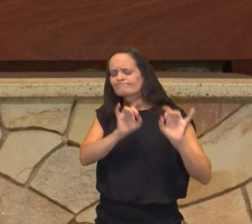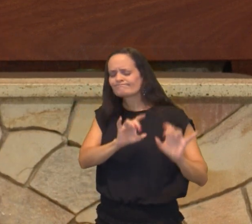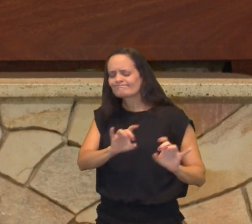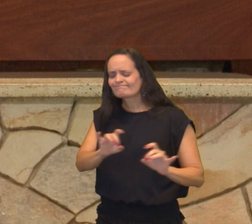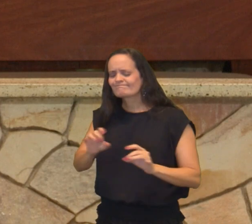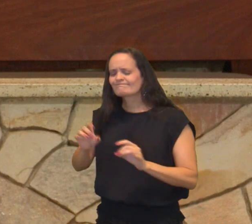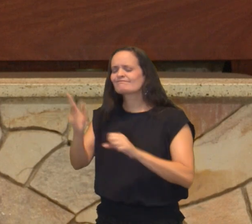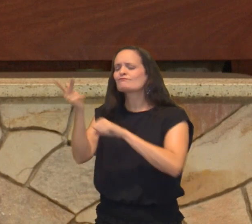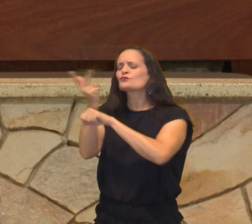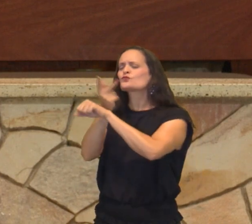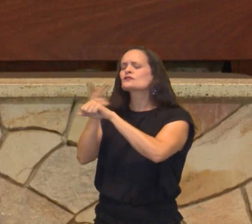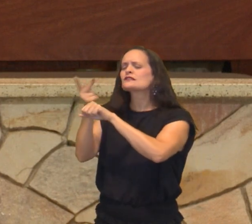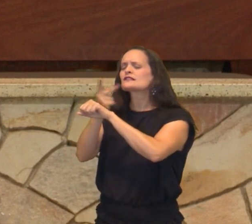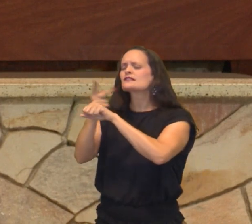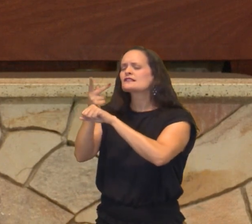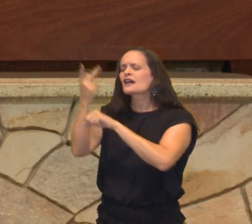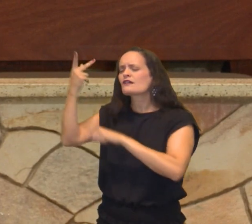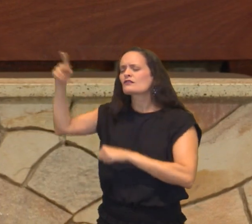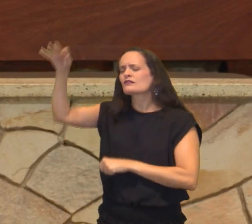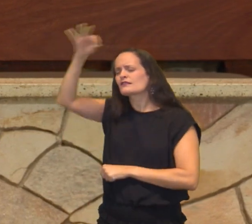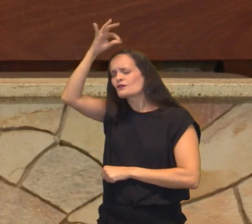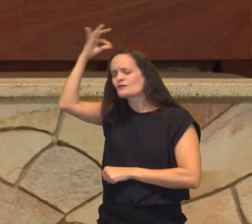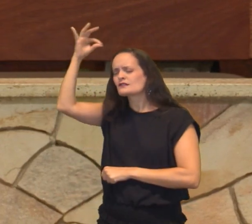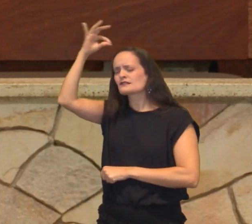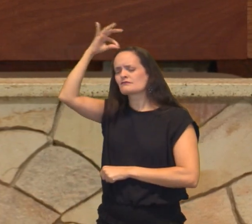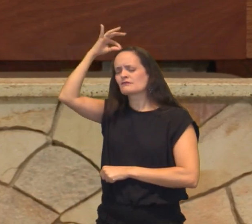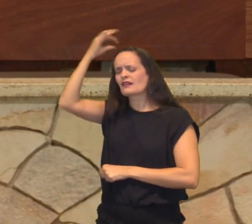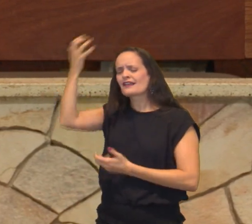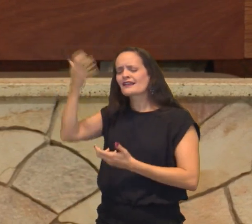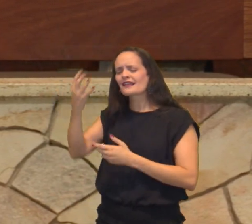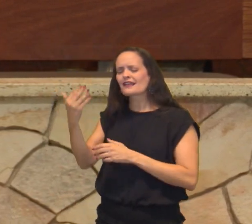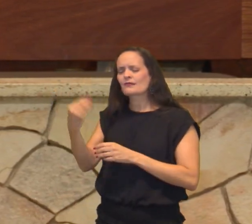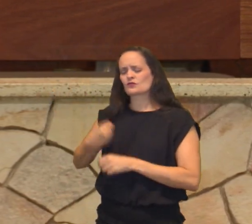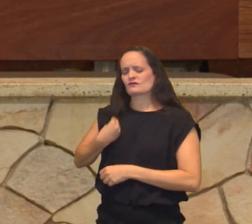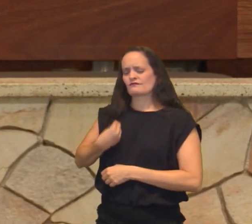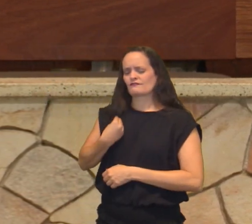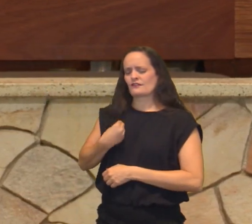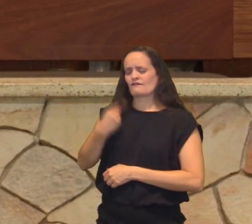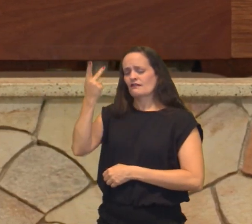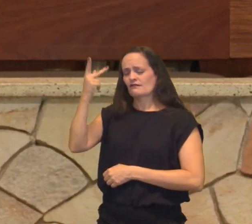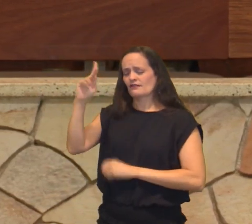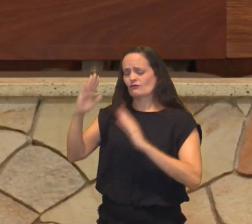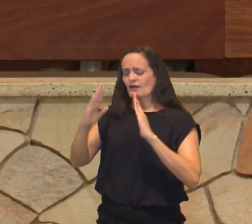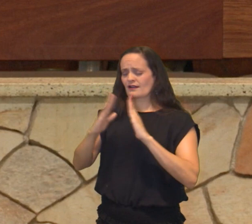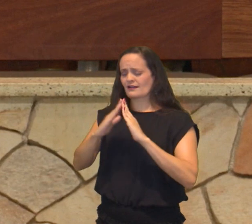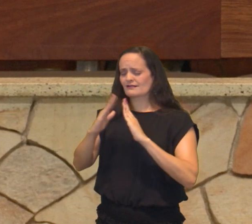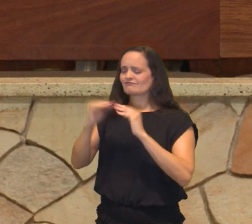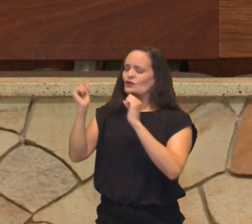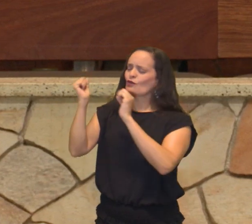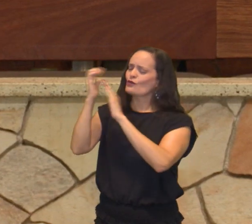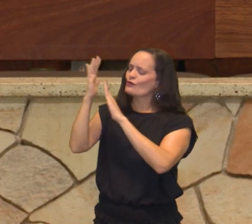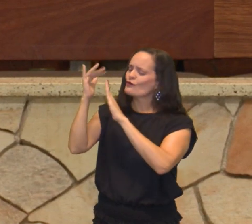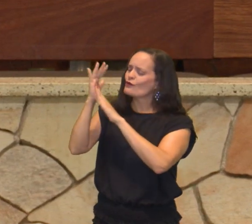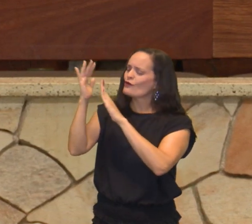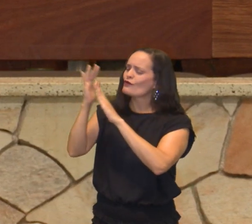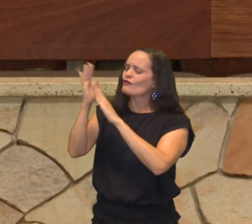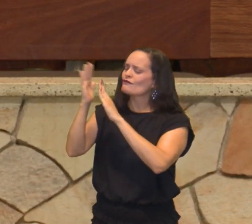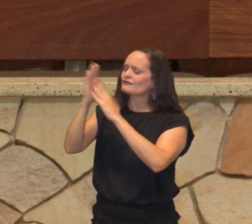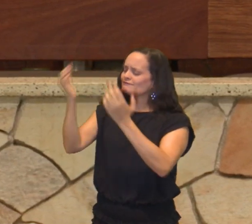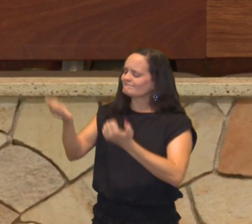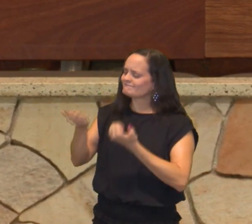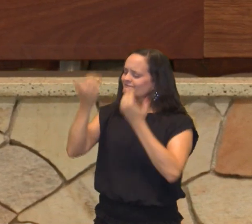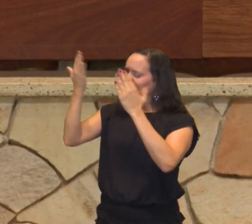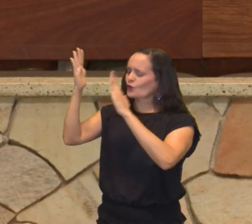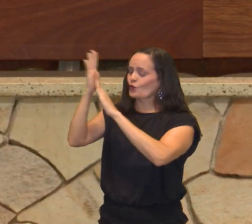Tua presença, Senhor, de estar em Teus atos, na Tua casa, para Te louvar, para Te render